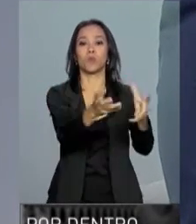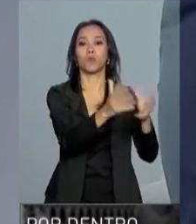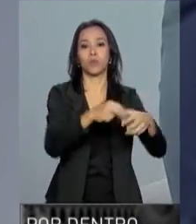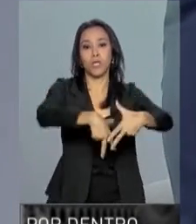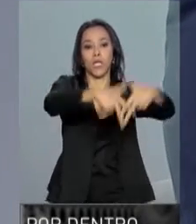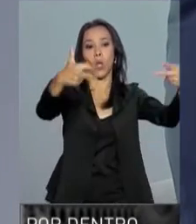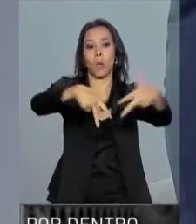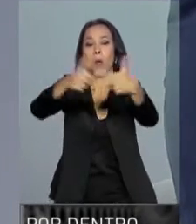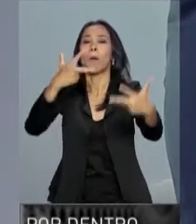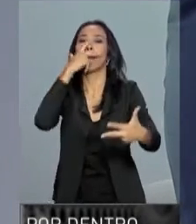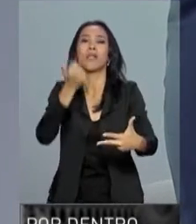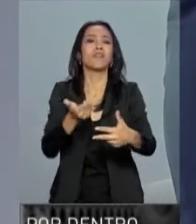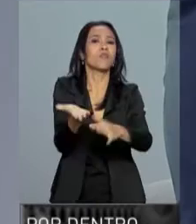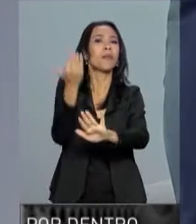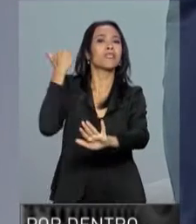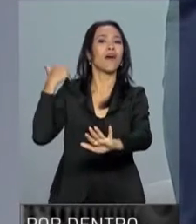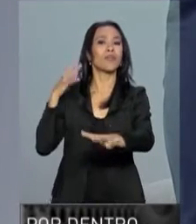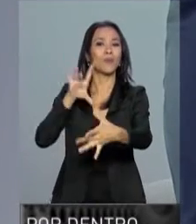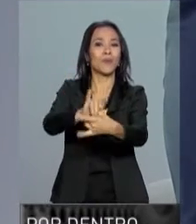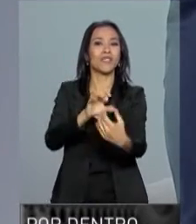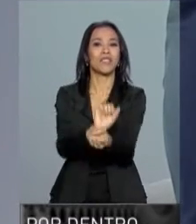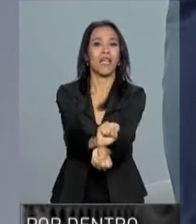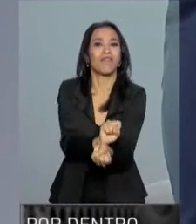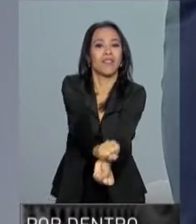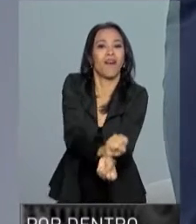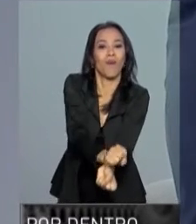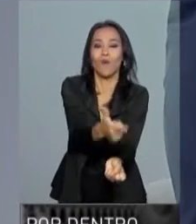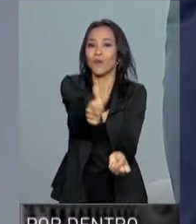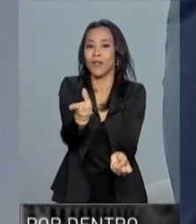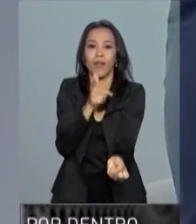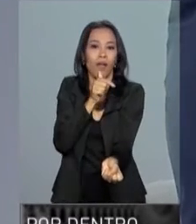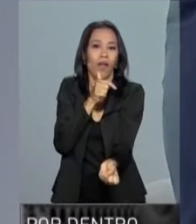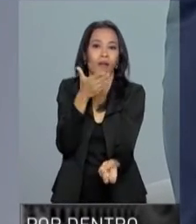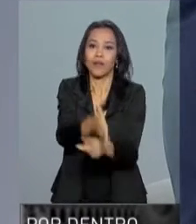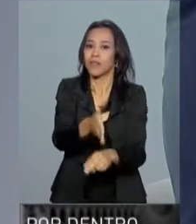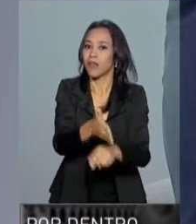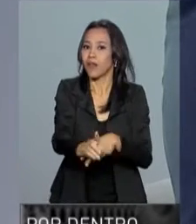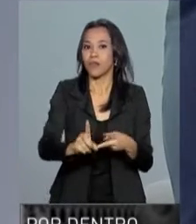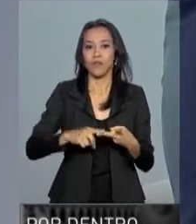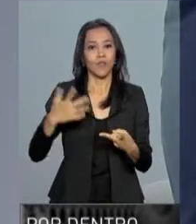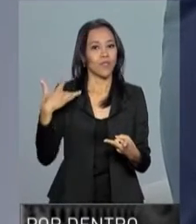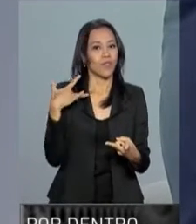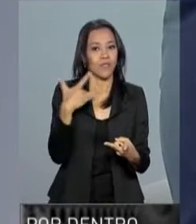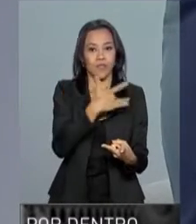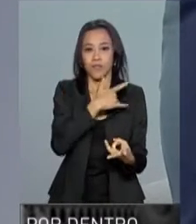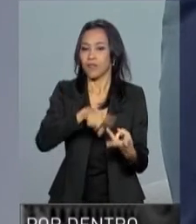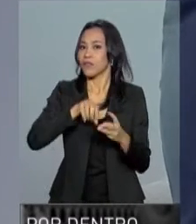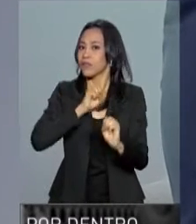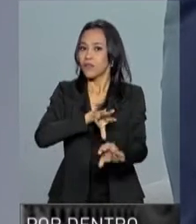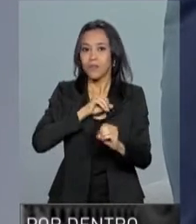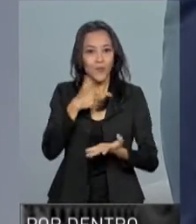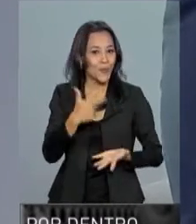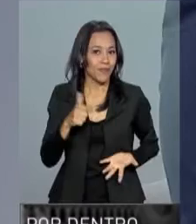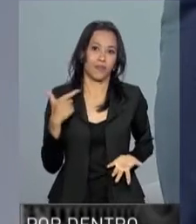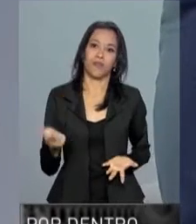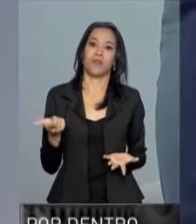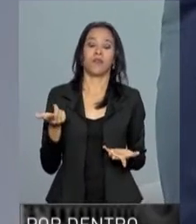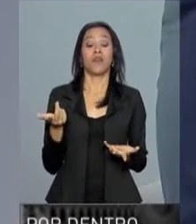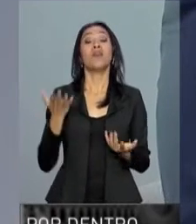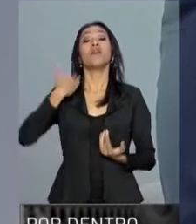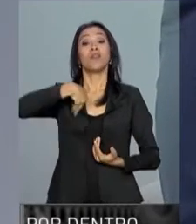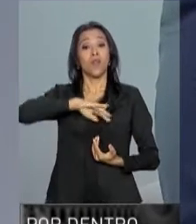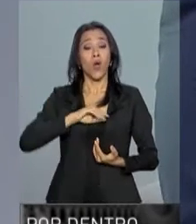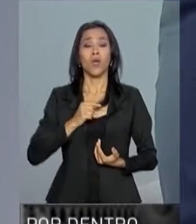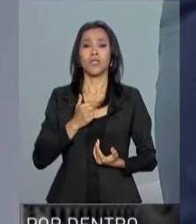que vive ainda como se tivesse na época da escravidão sem acesso a água educação saúde e é importante ressaltar que e